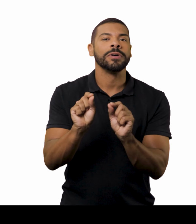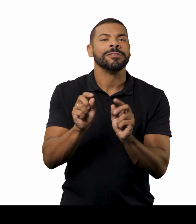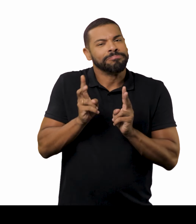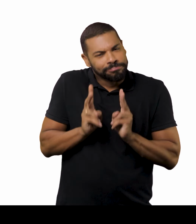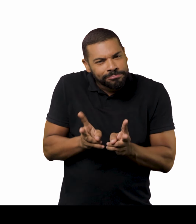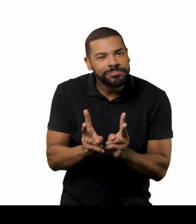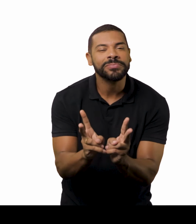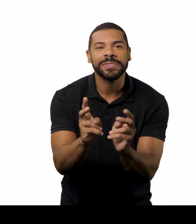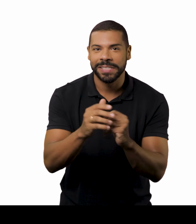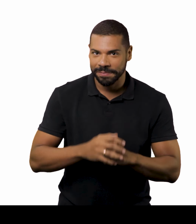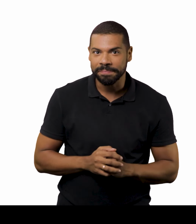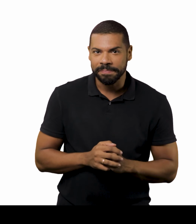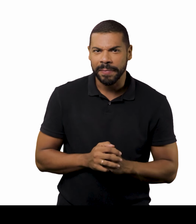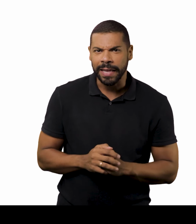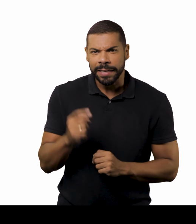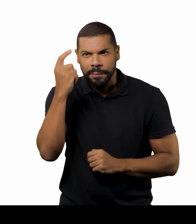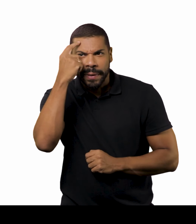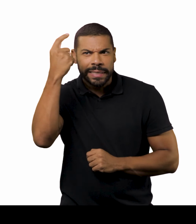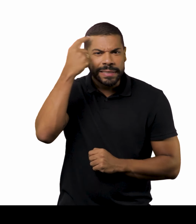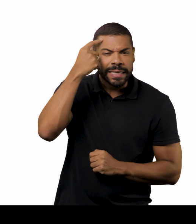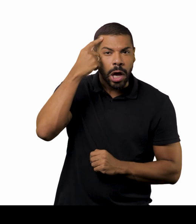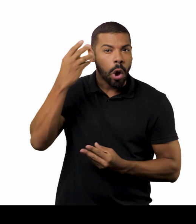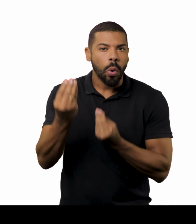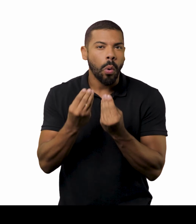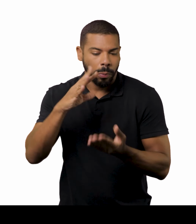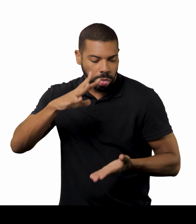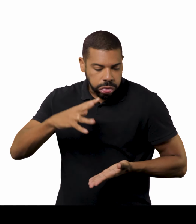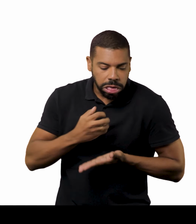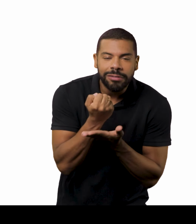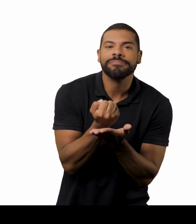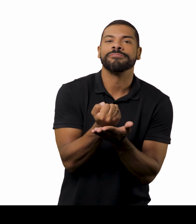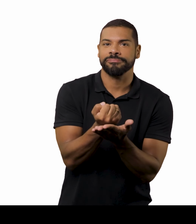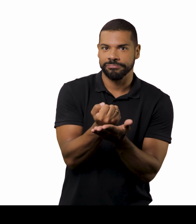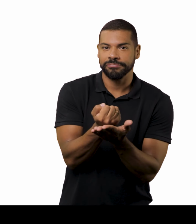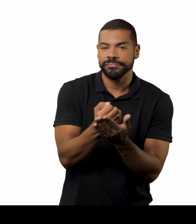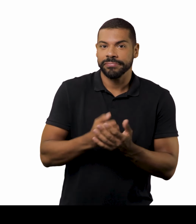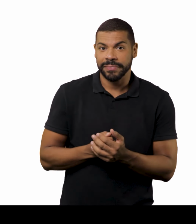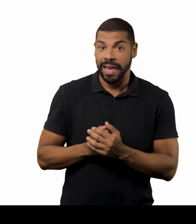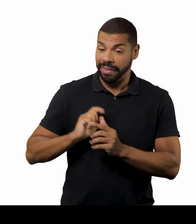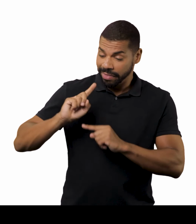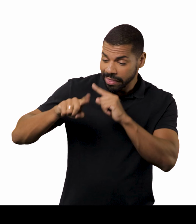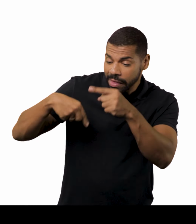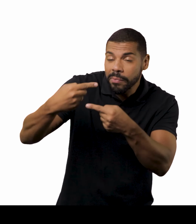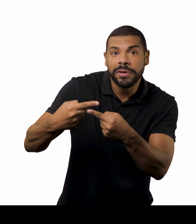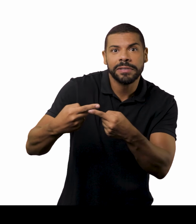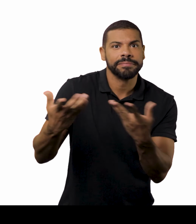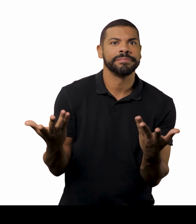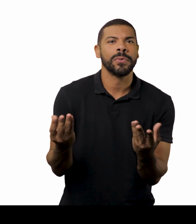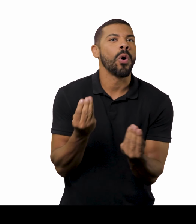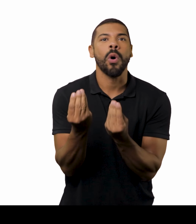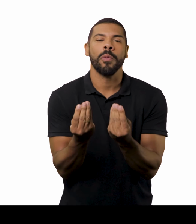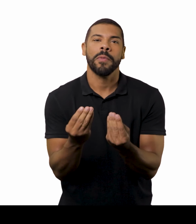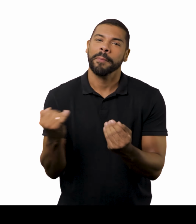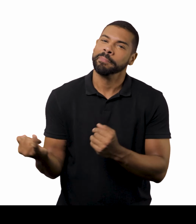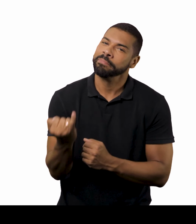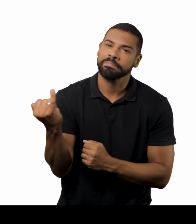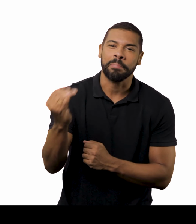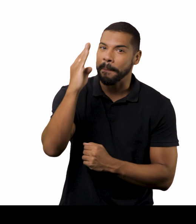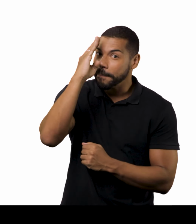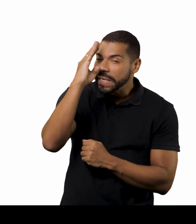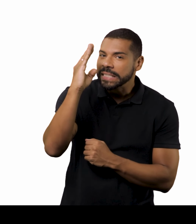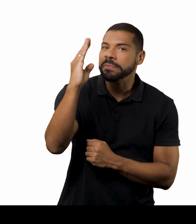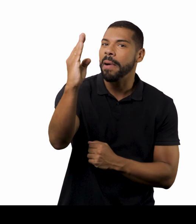mais do que nunca, confirmou, né? Porque a gente pensar em sobrevivência antes tinha um viés. Daí veio a pandemia, aquilo